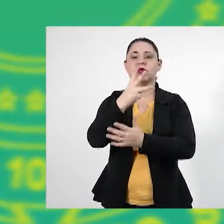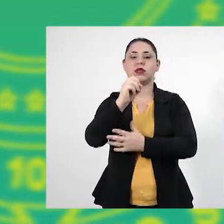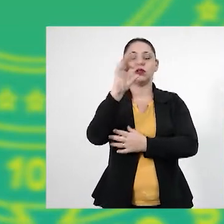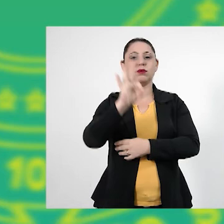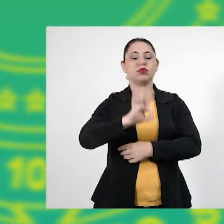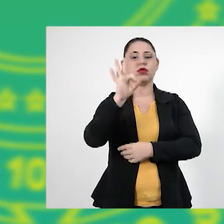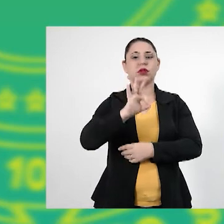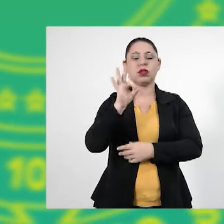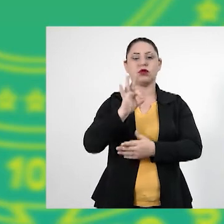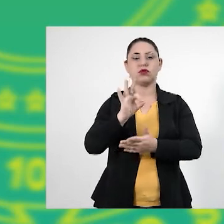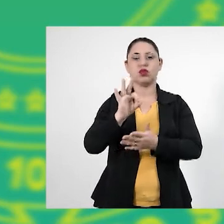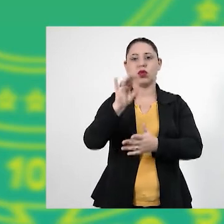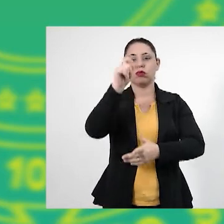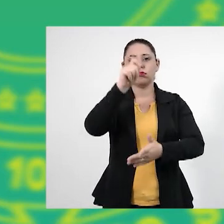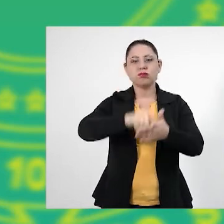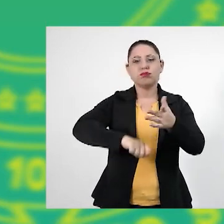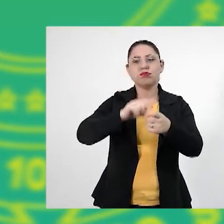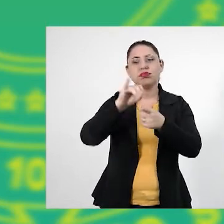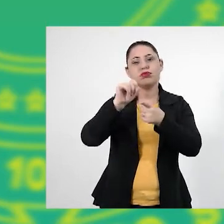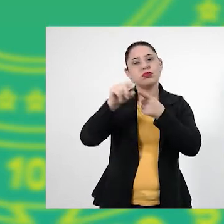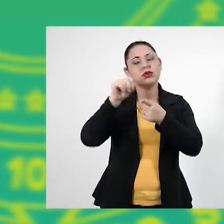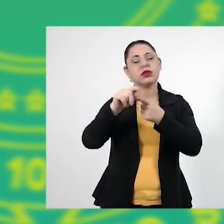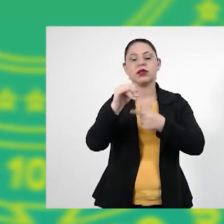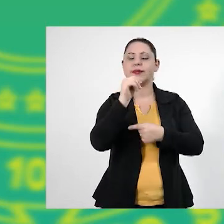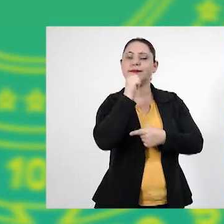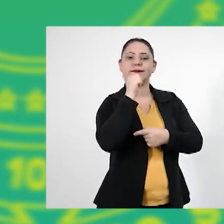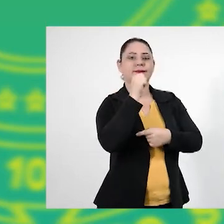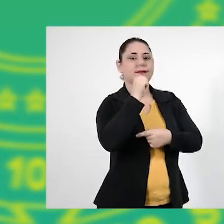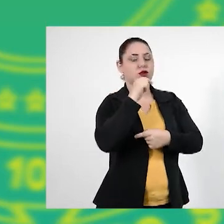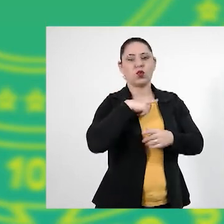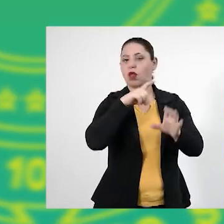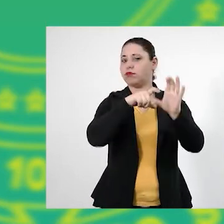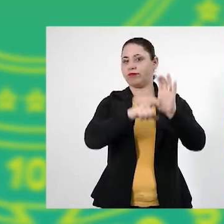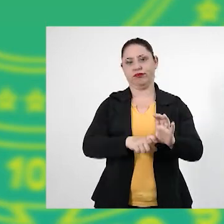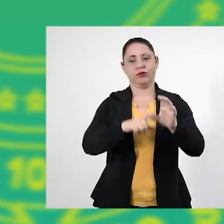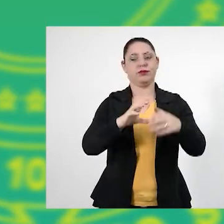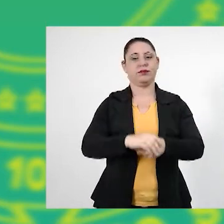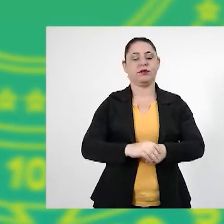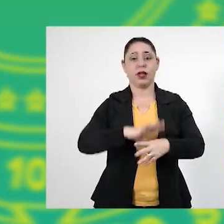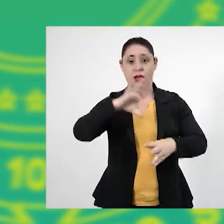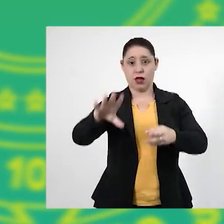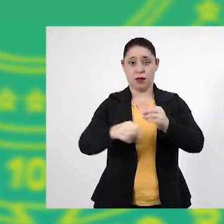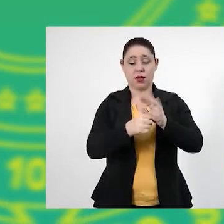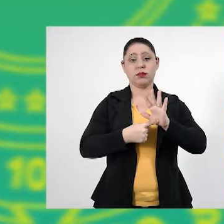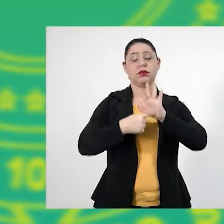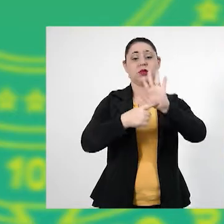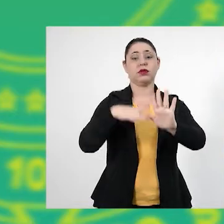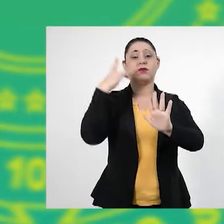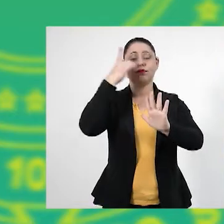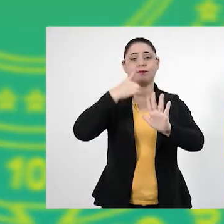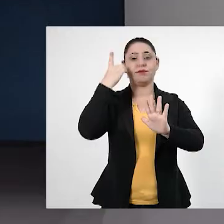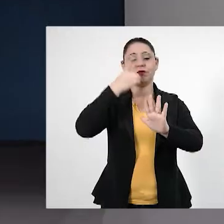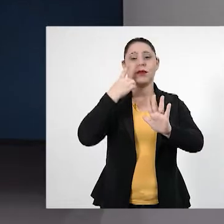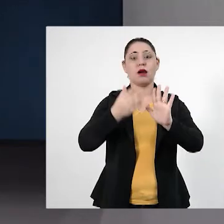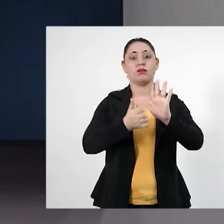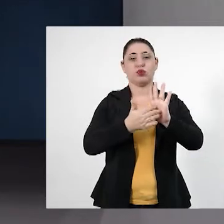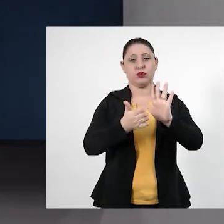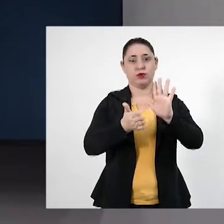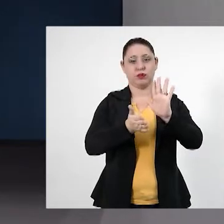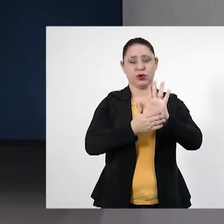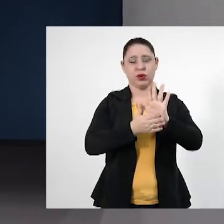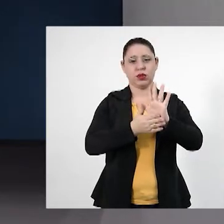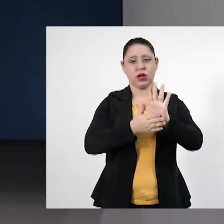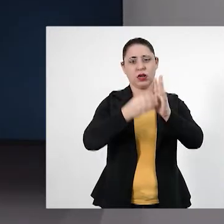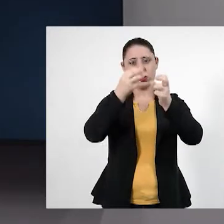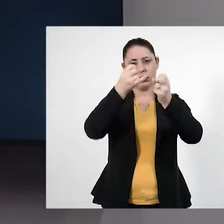de aluguéis, royalties e até 30% dos créditos tributários ou que não caíram na inadimplência. Emenda